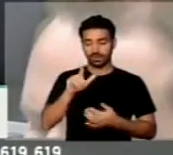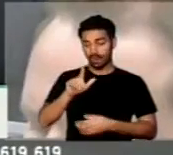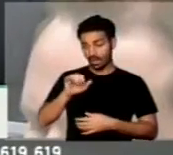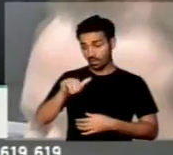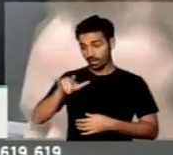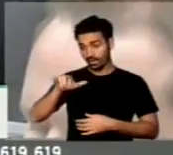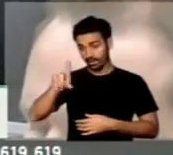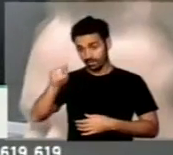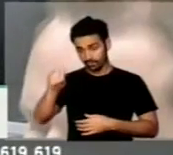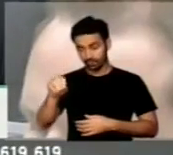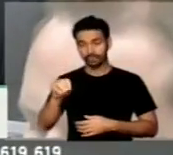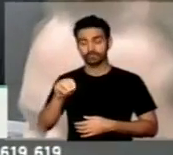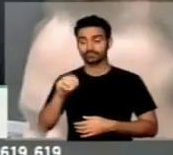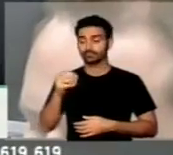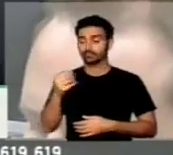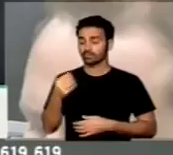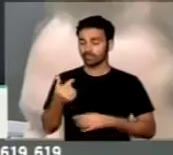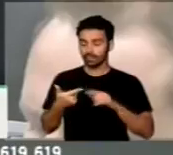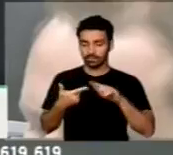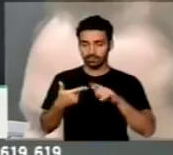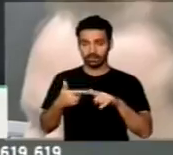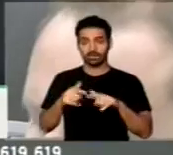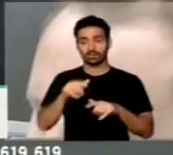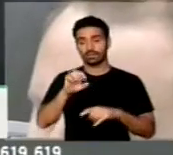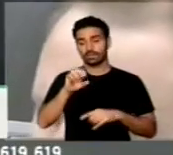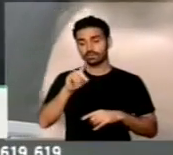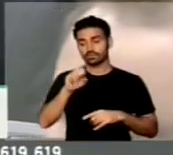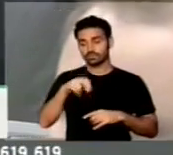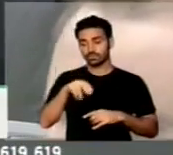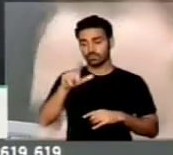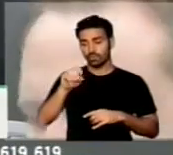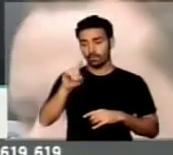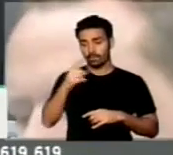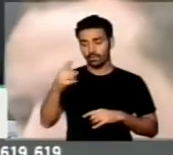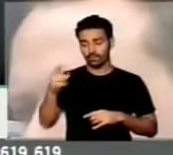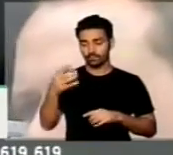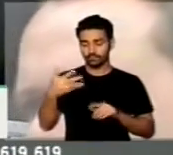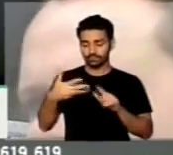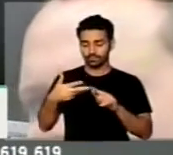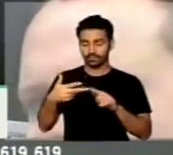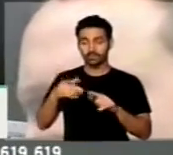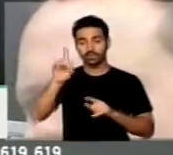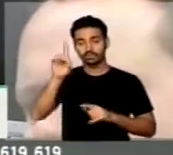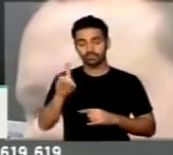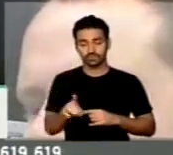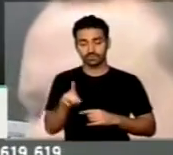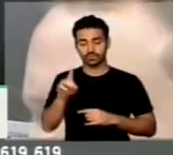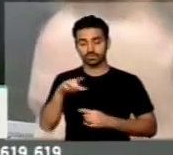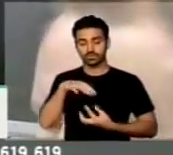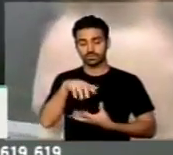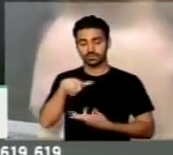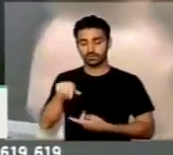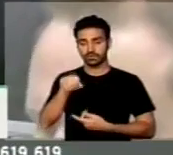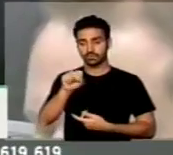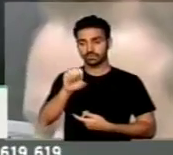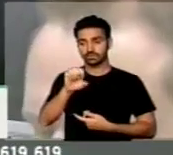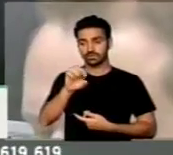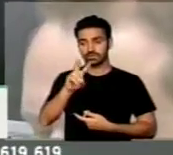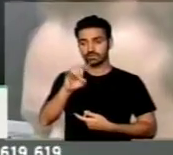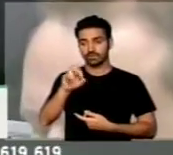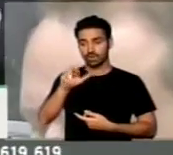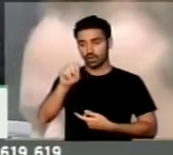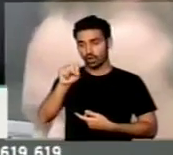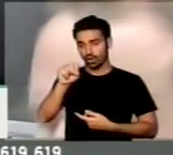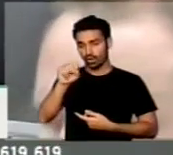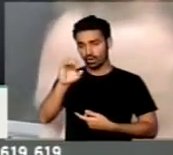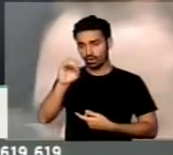que aqui esteve, o ex-ministro Edson Lobão, o ex-diretor internacional Nestor Cerveró,